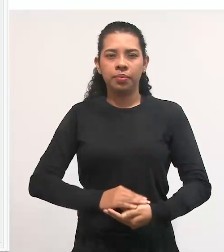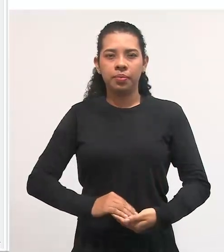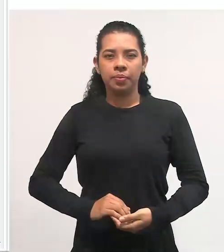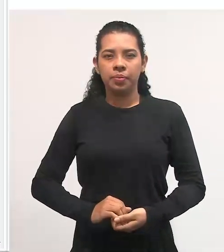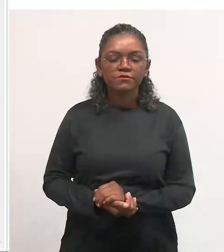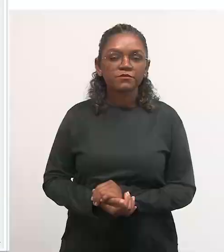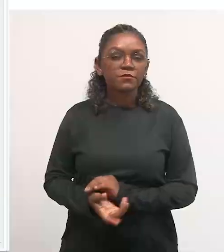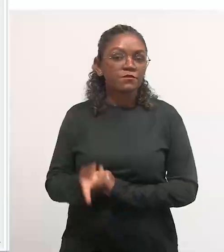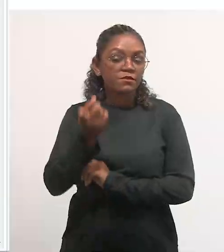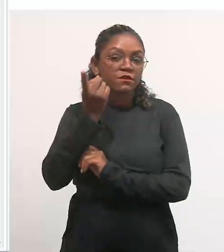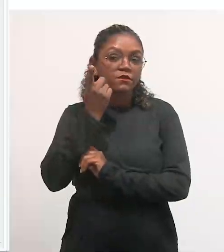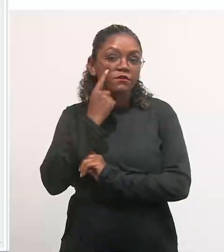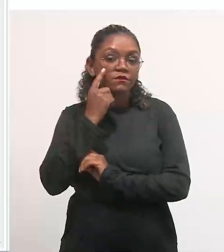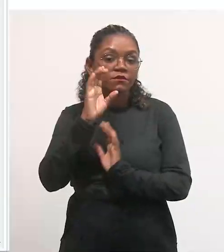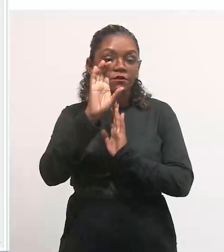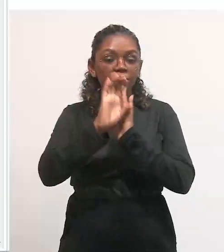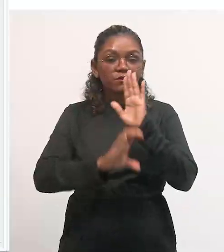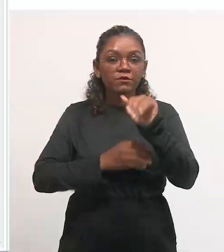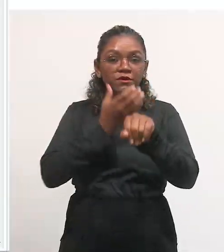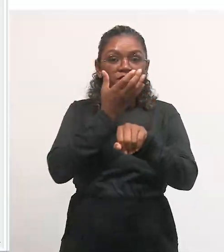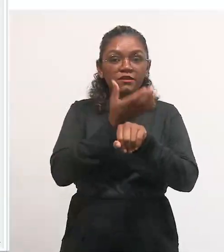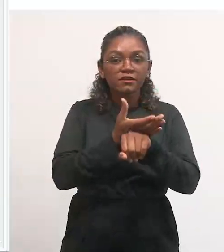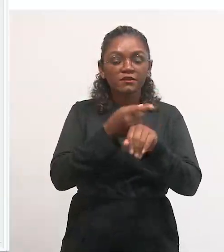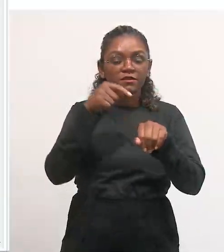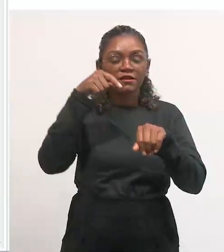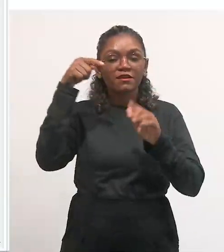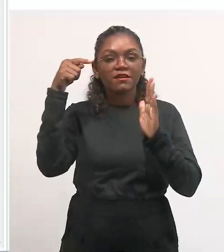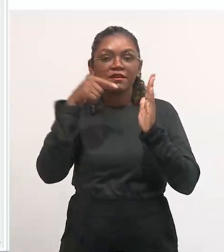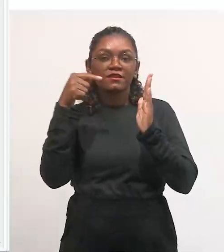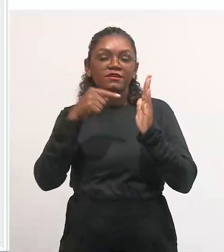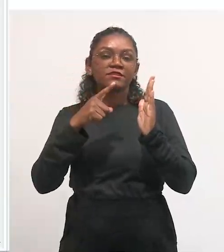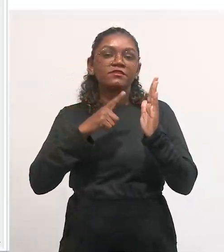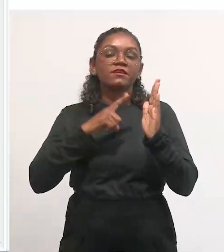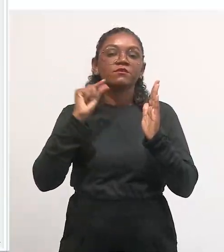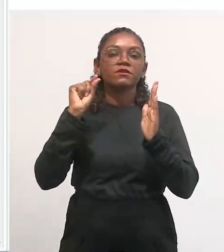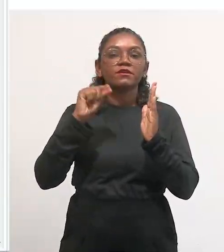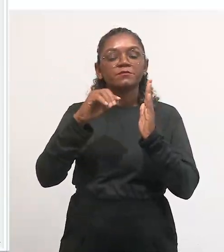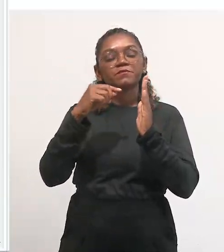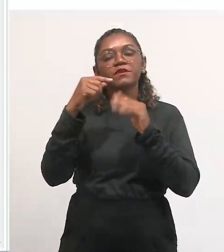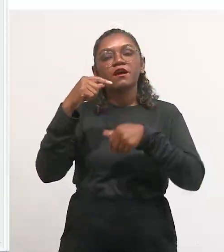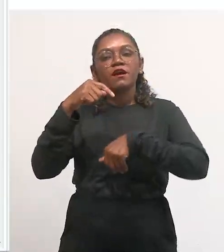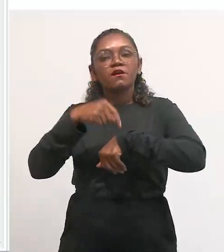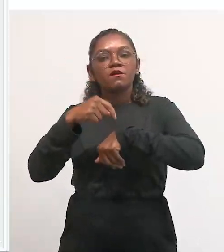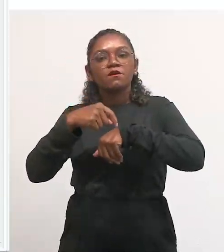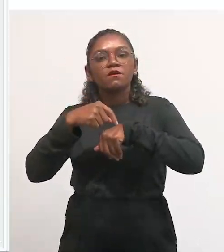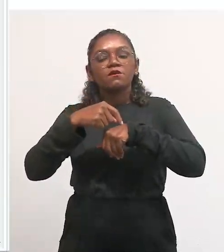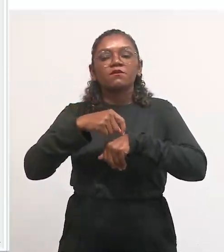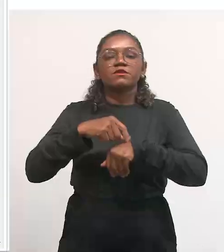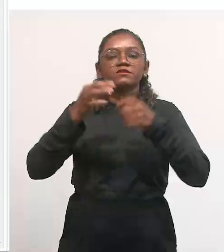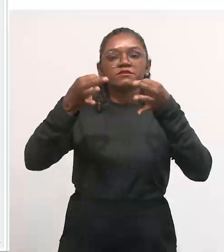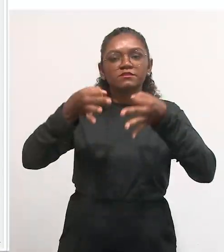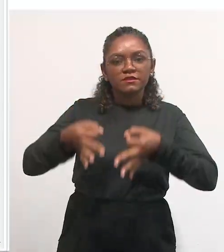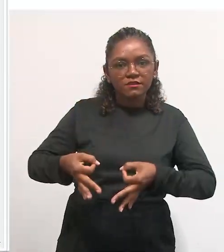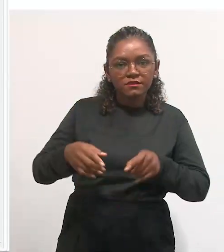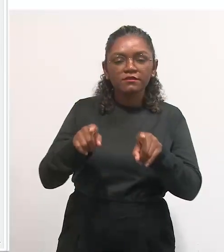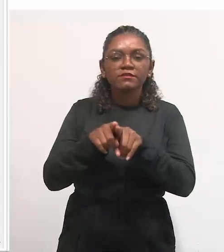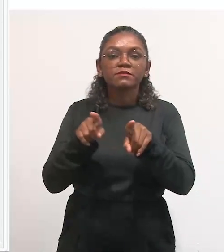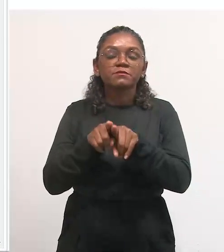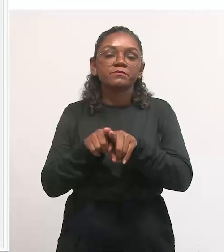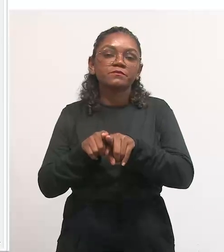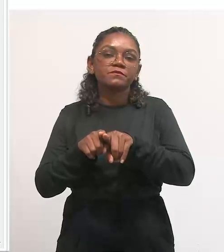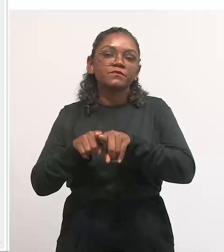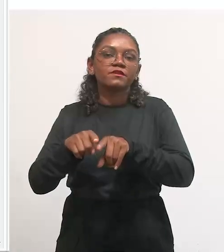dizer quanto é a carga horária, como que vai ser a avaliação, né? E quais são